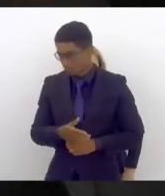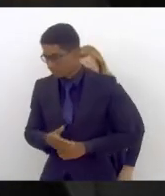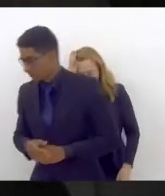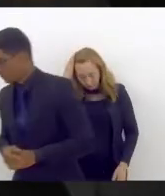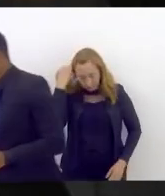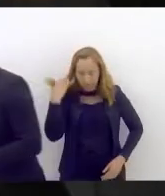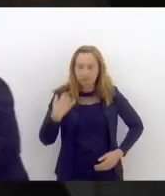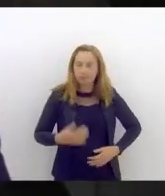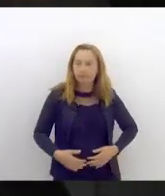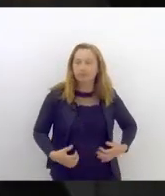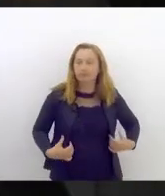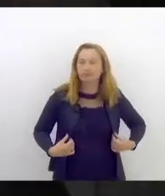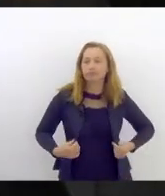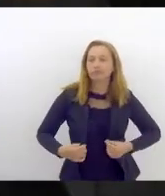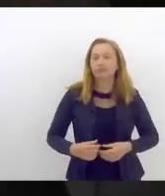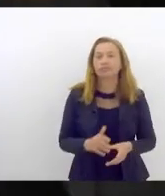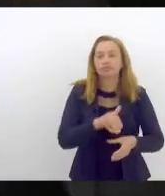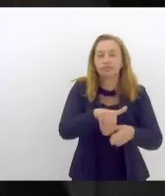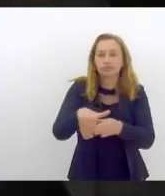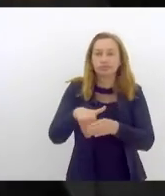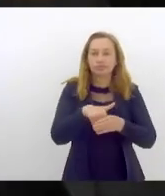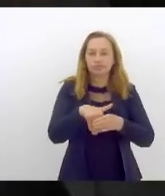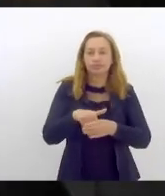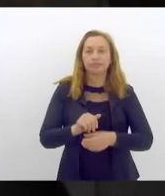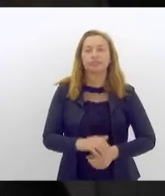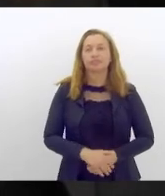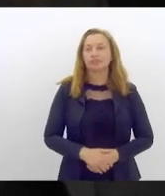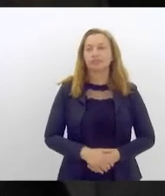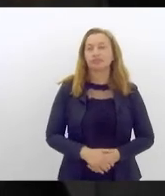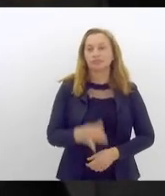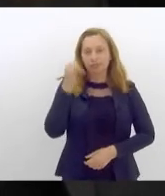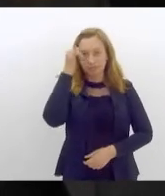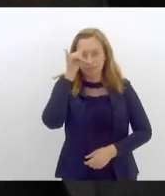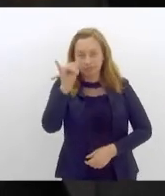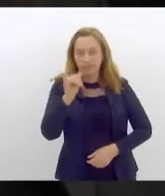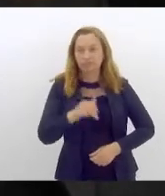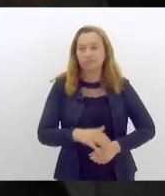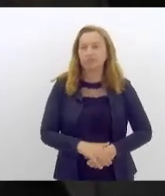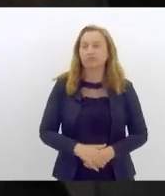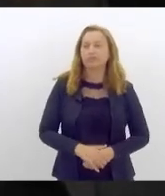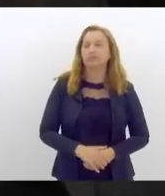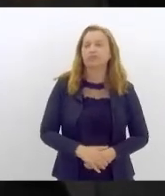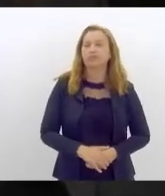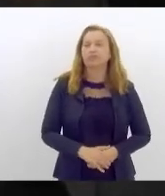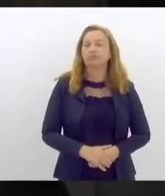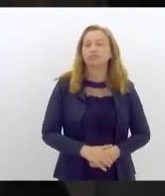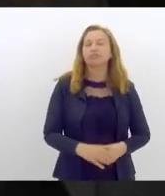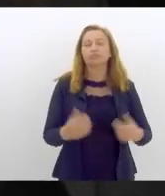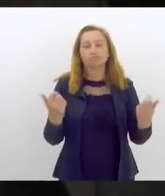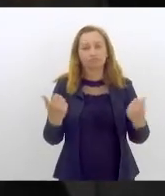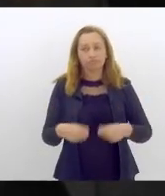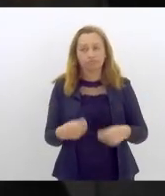iniciam-se campanhas preventivas extremamente necessárias